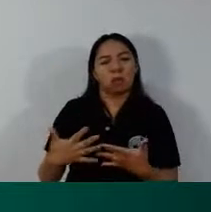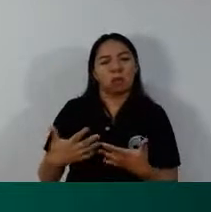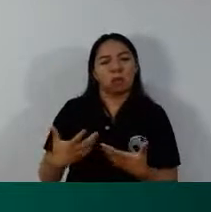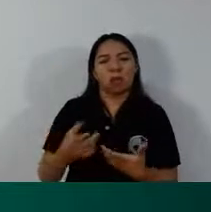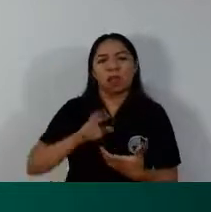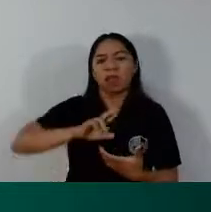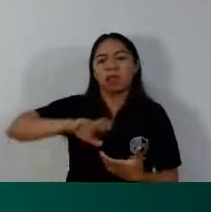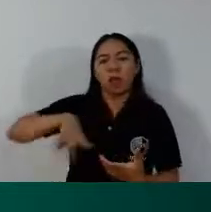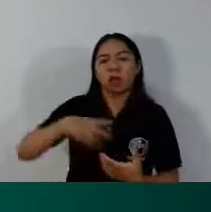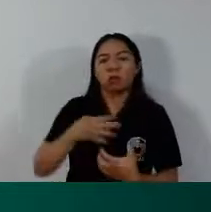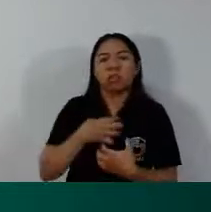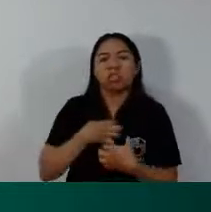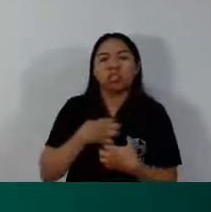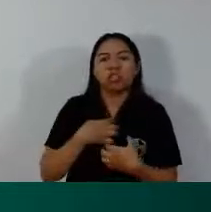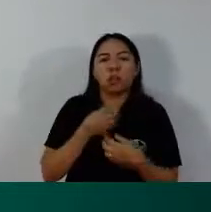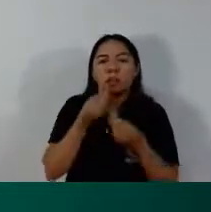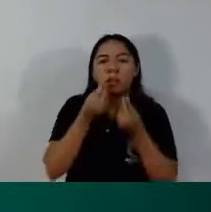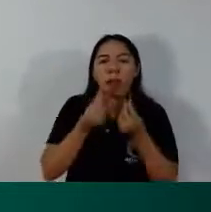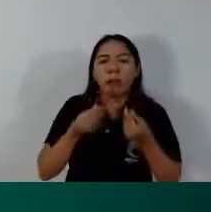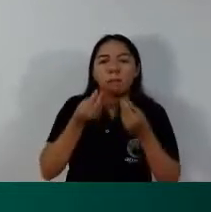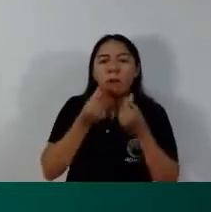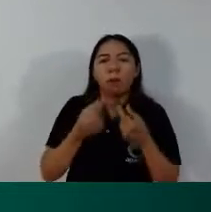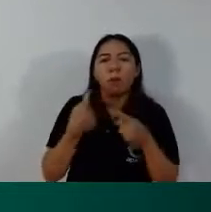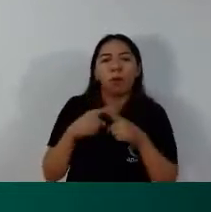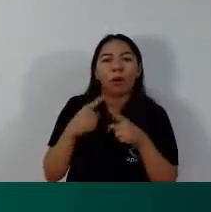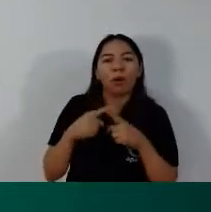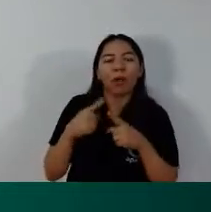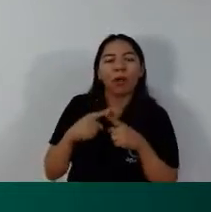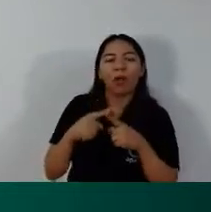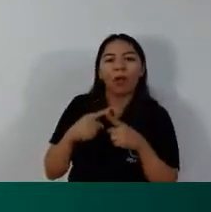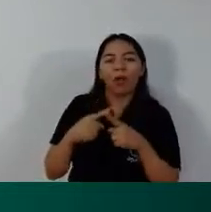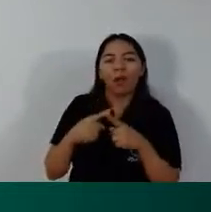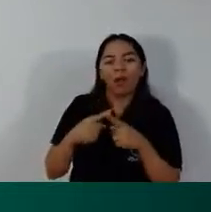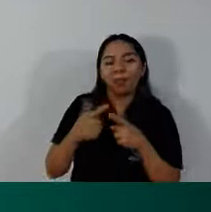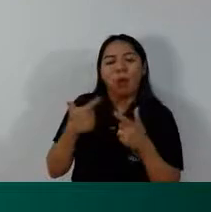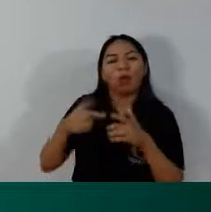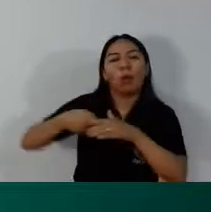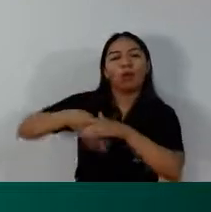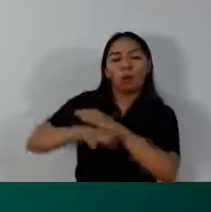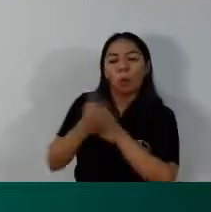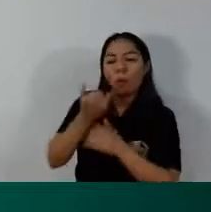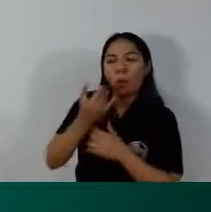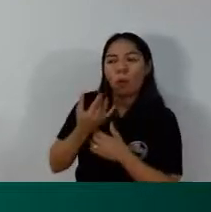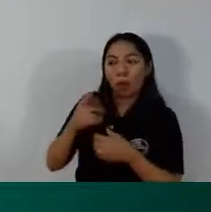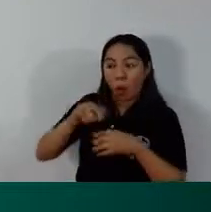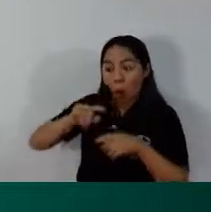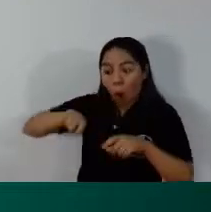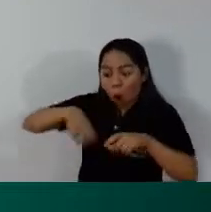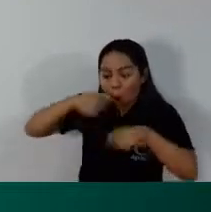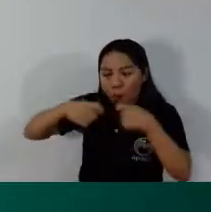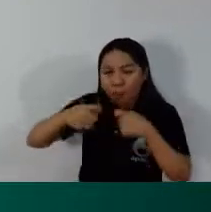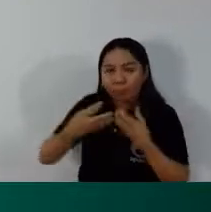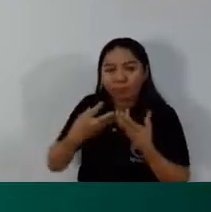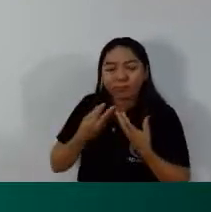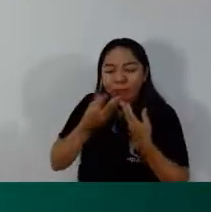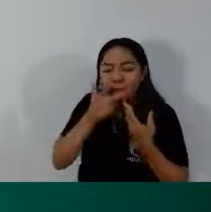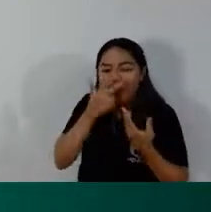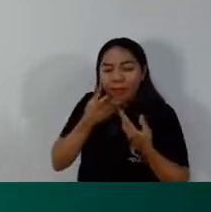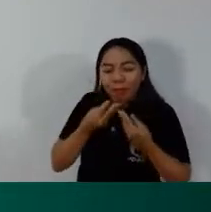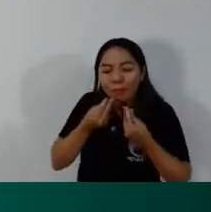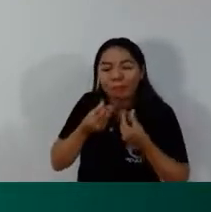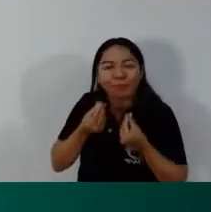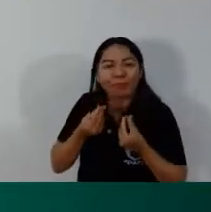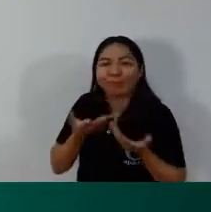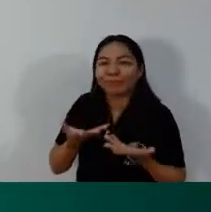sentir o gosto do alimento pela falta de costume de se alimentar né de como isso marcou a sua trajetória Pode